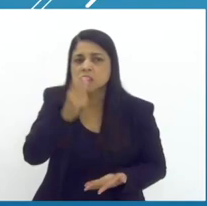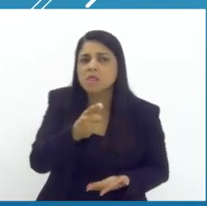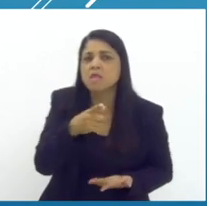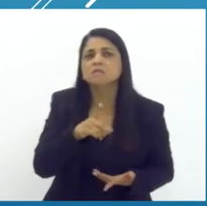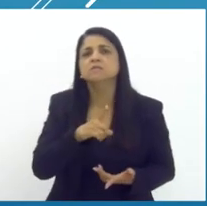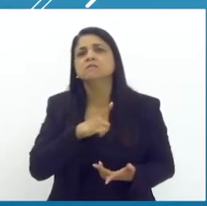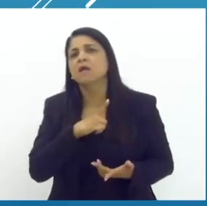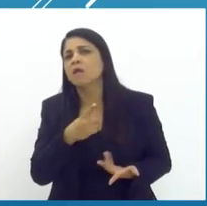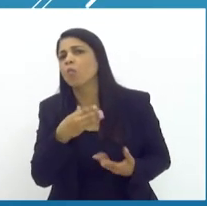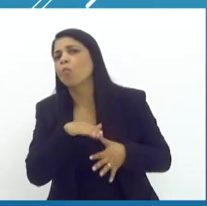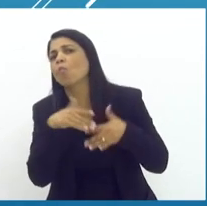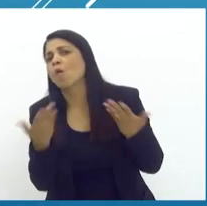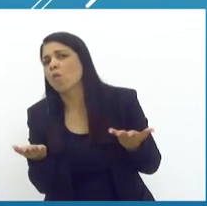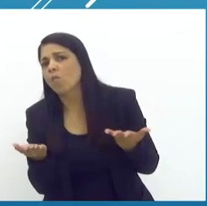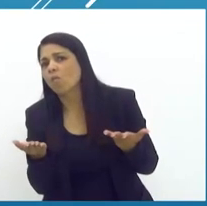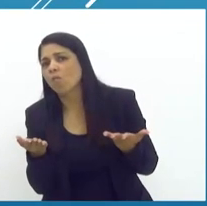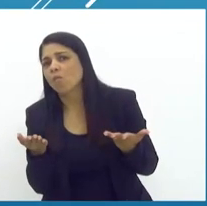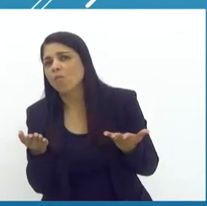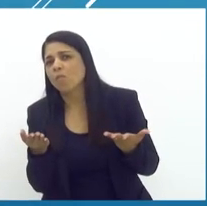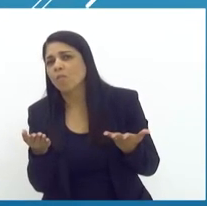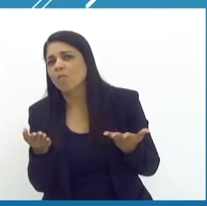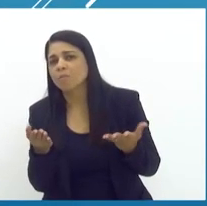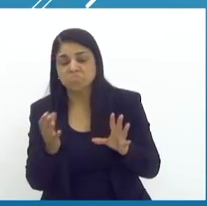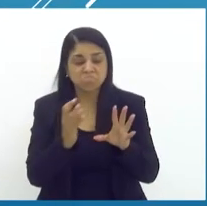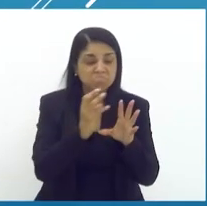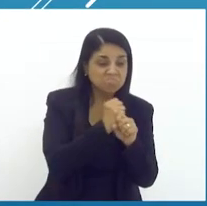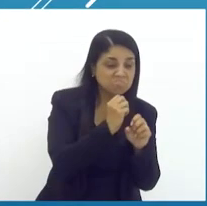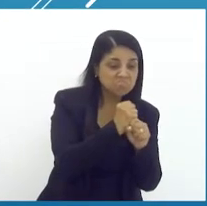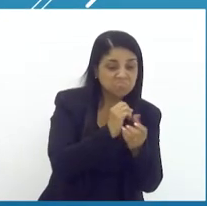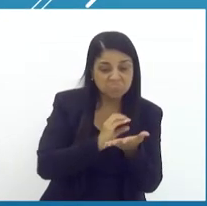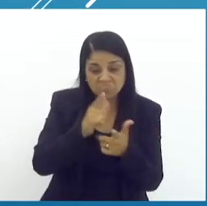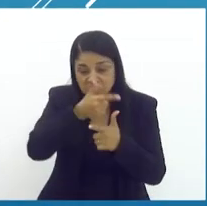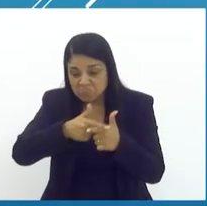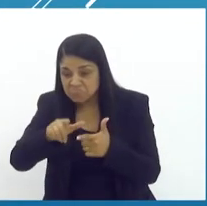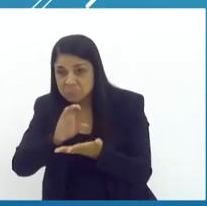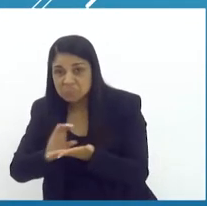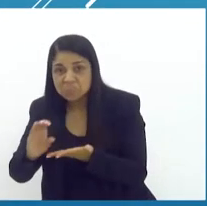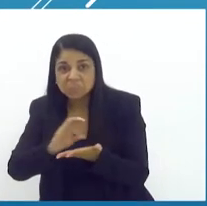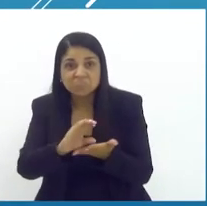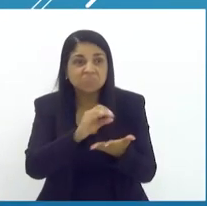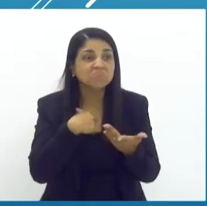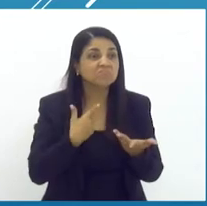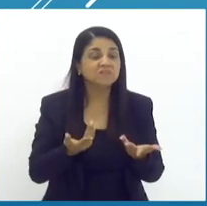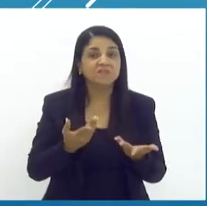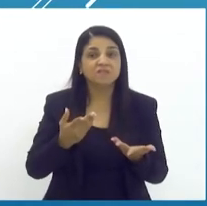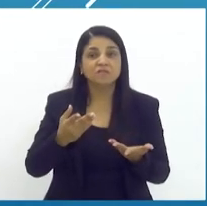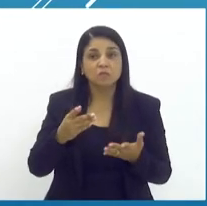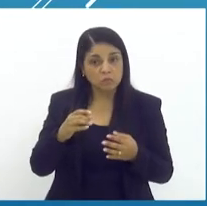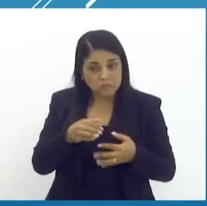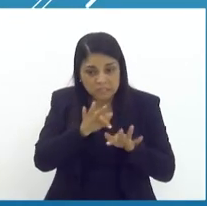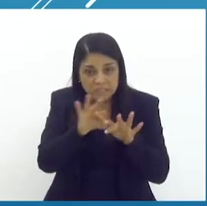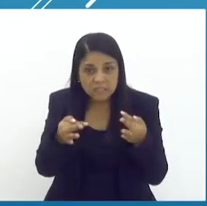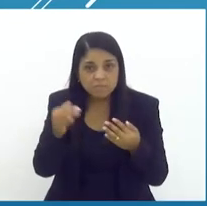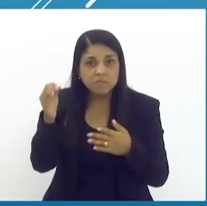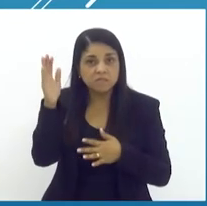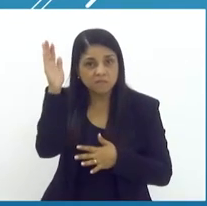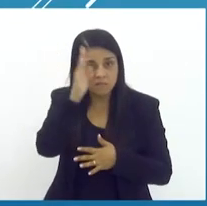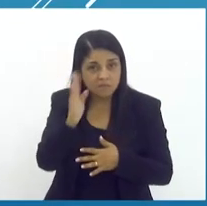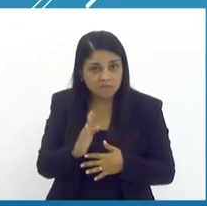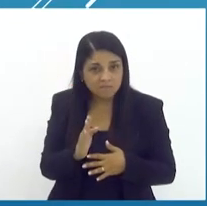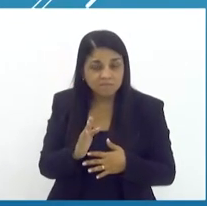disso é matemática distributivo o Simples Nacional não funciona bem não repassa diretamente